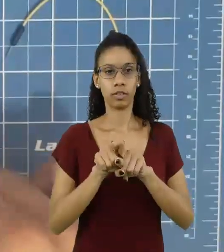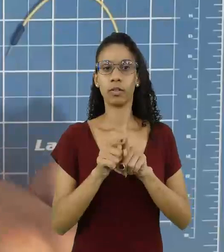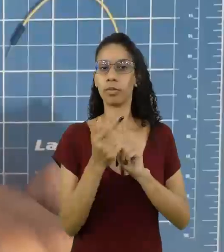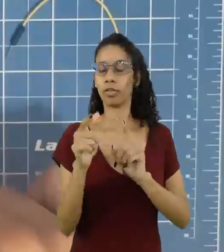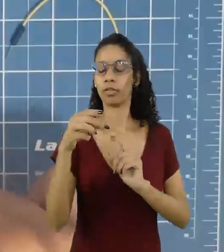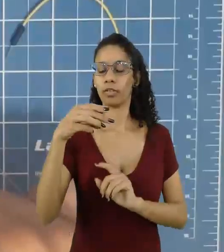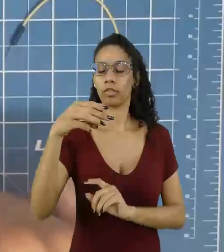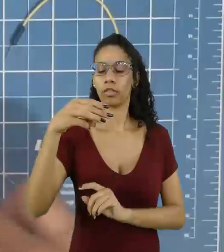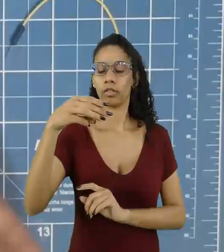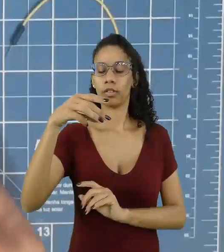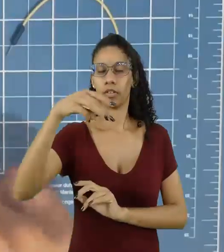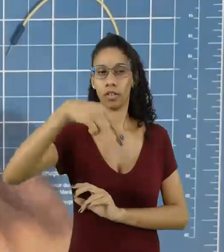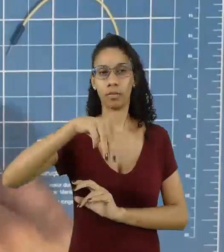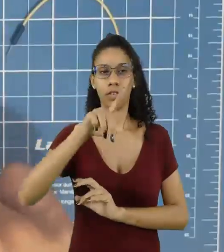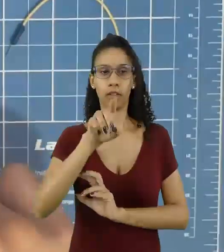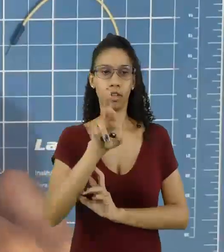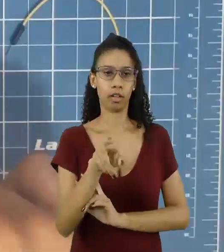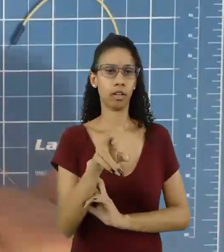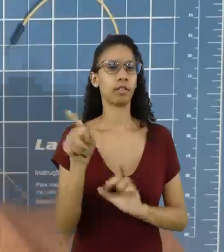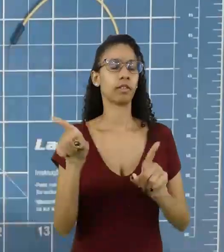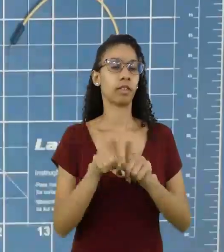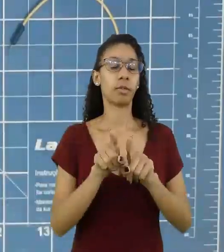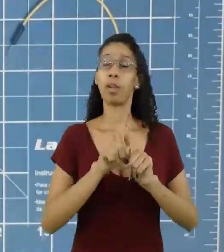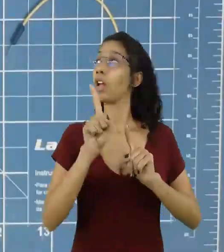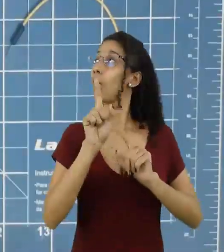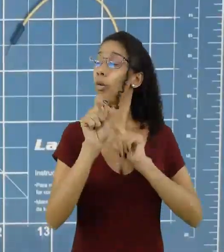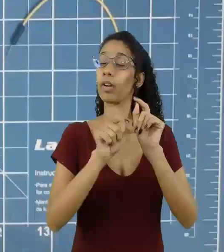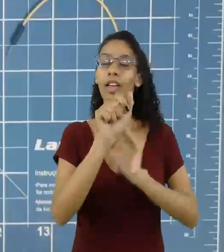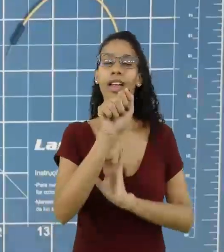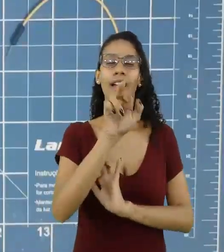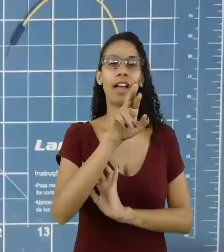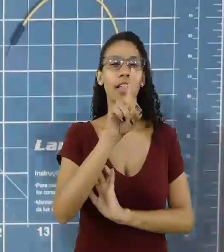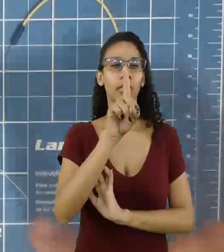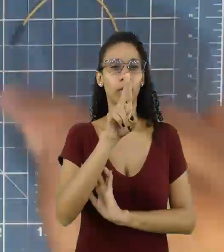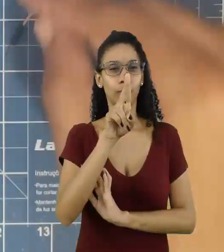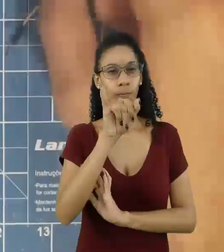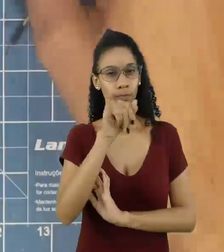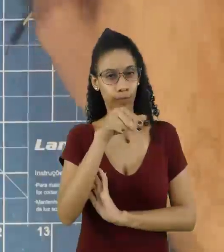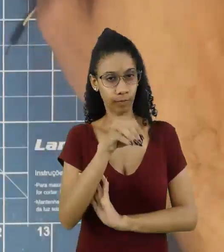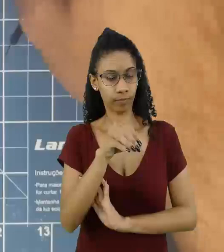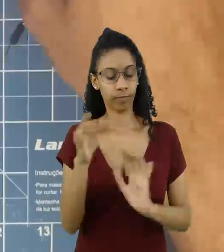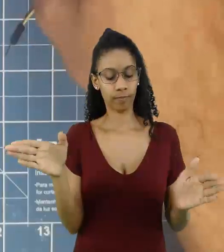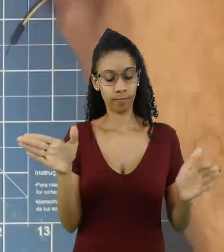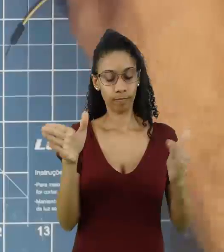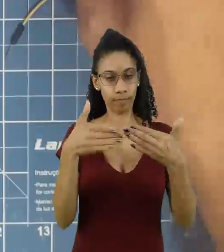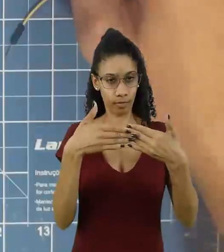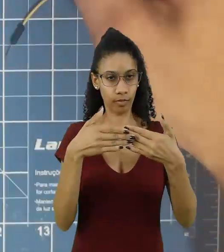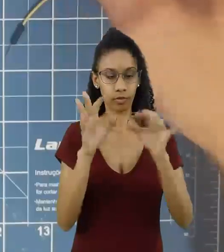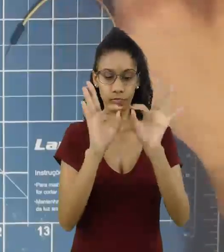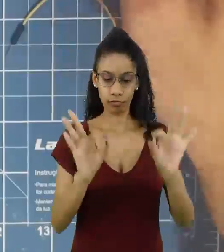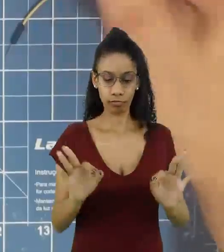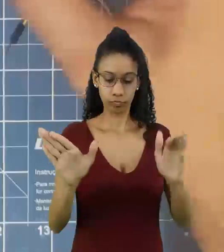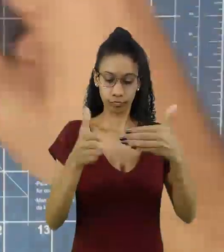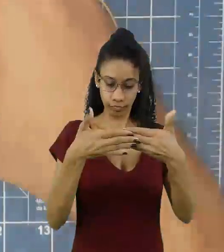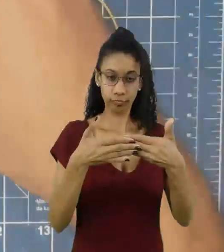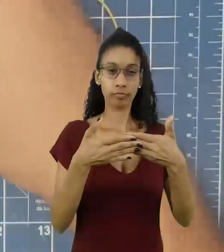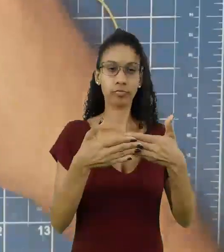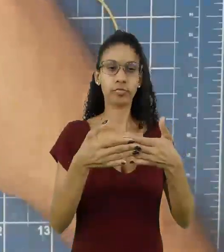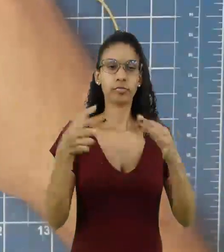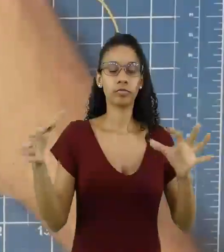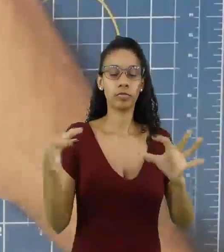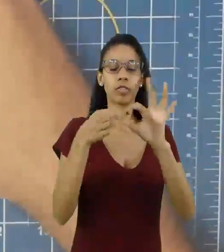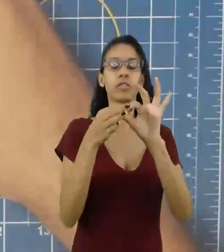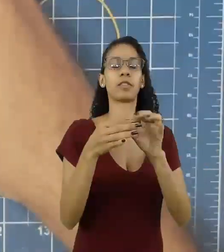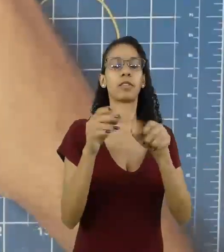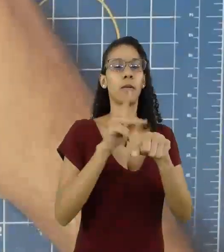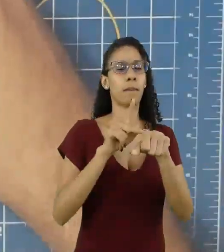também, tá? O GND do Arduino, para fechar o nosso circuito, eu vou conectar ele aqui nessa